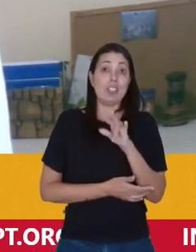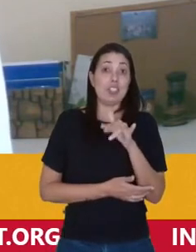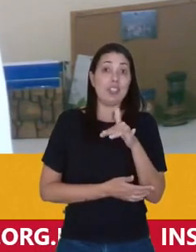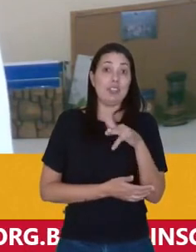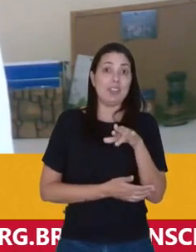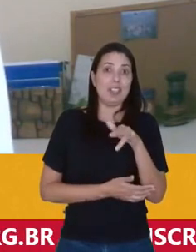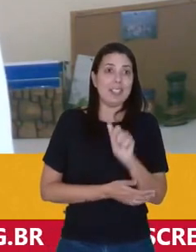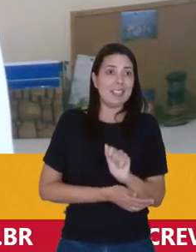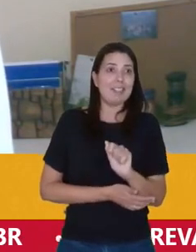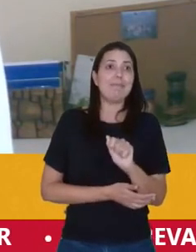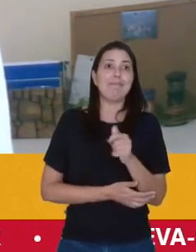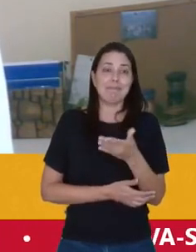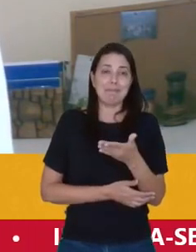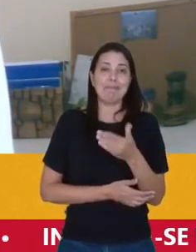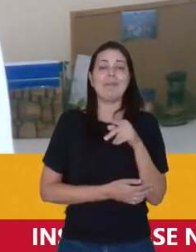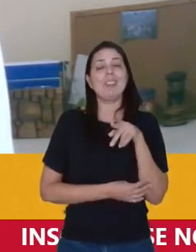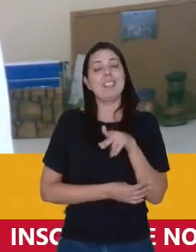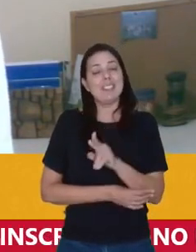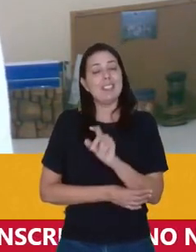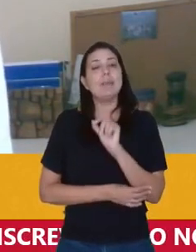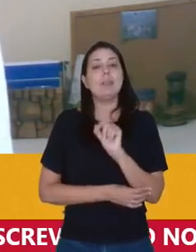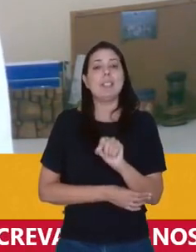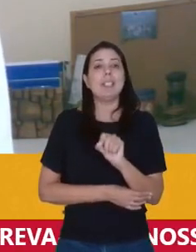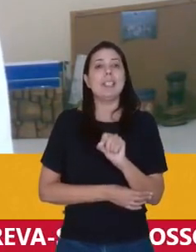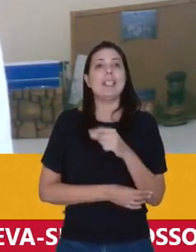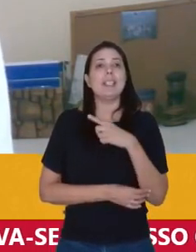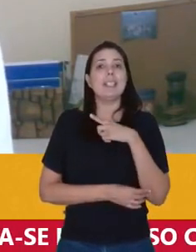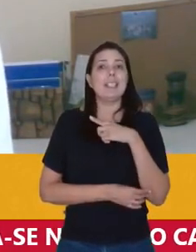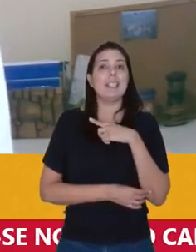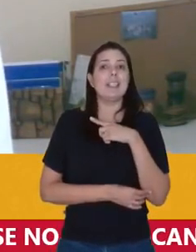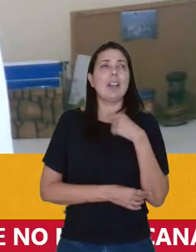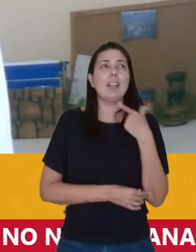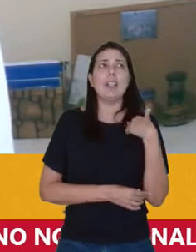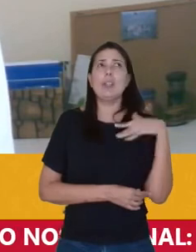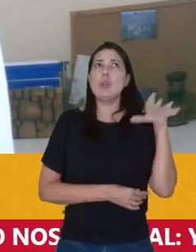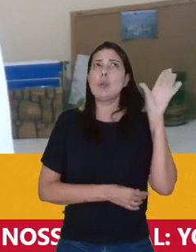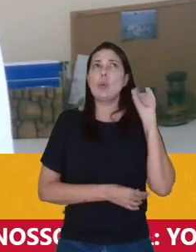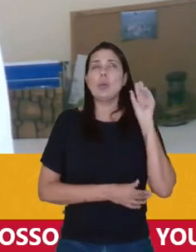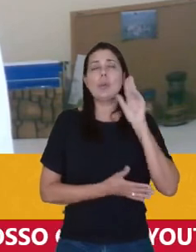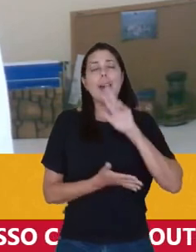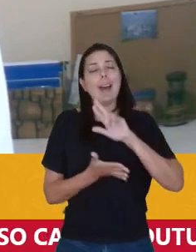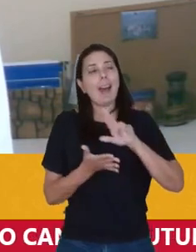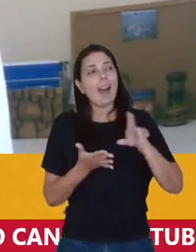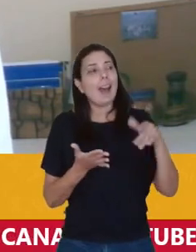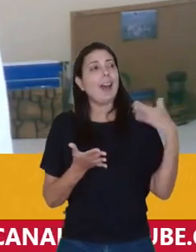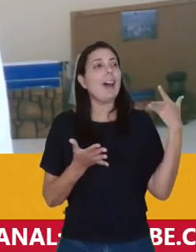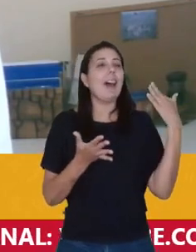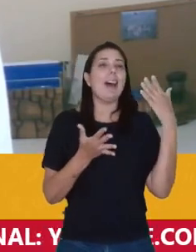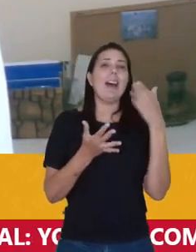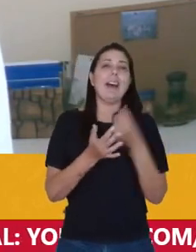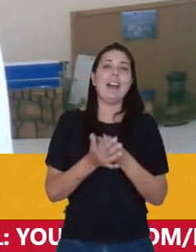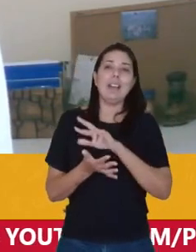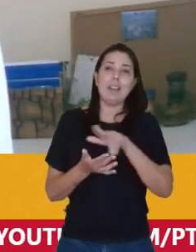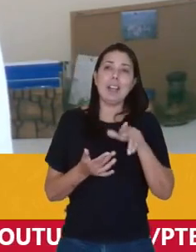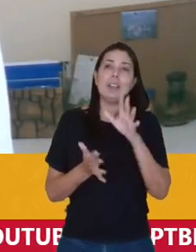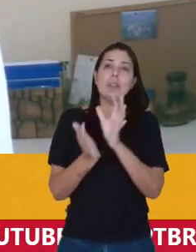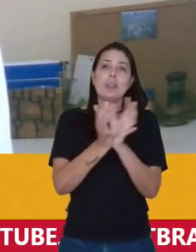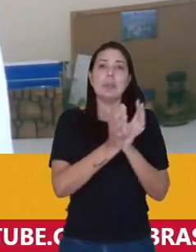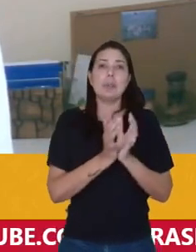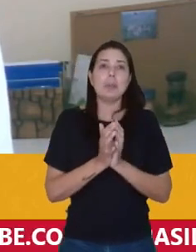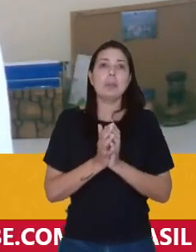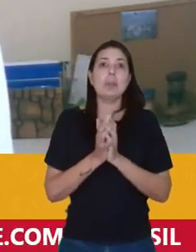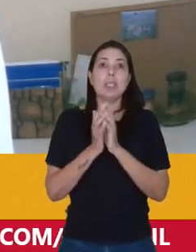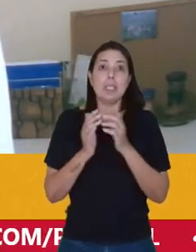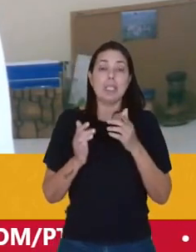né, ouvir Givânia é sempre, a gente quer ouvir por horas, né, porque Givânia tem uma trajetória que entrecruza diversas dimensões que a